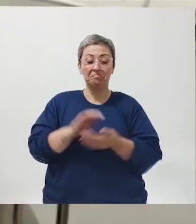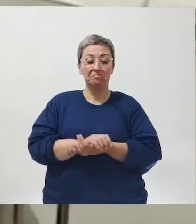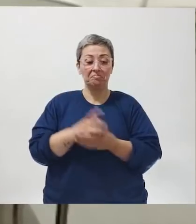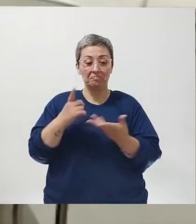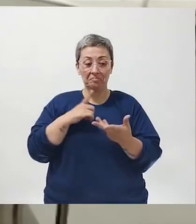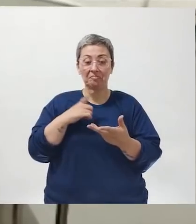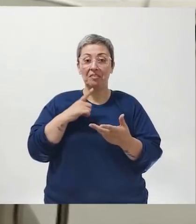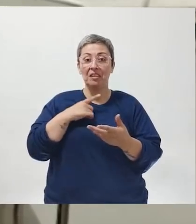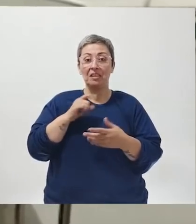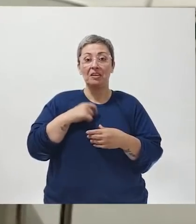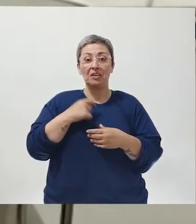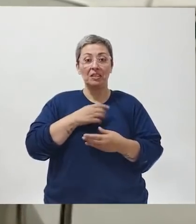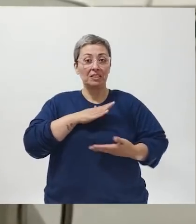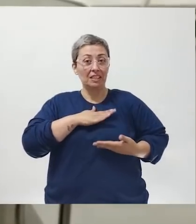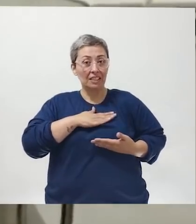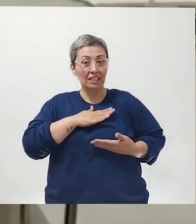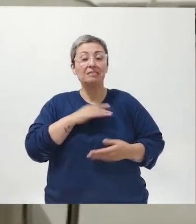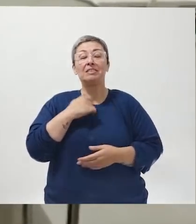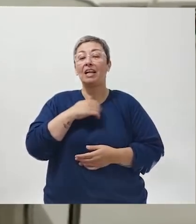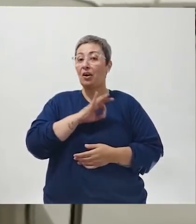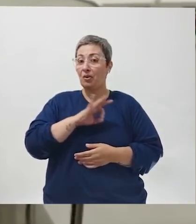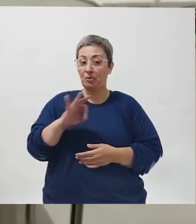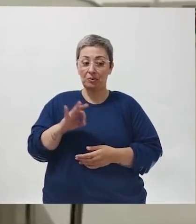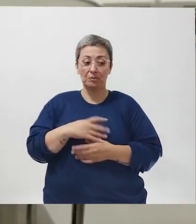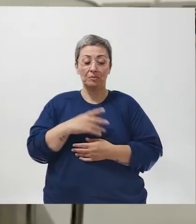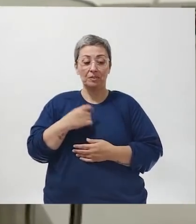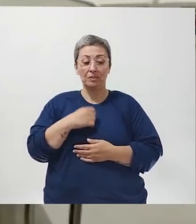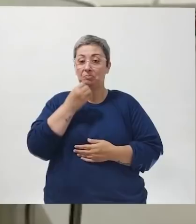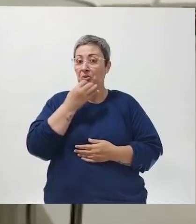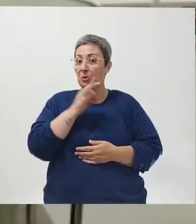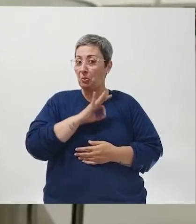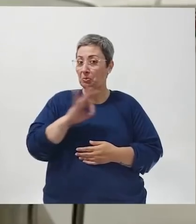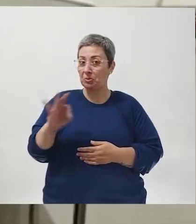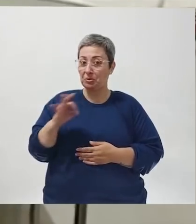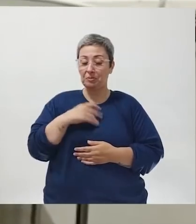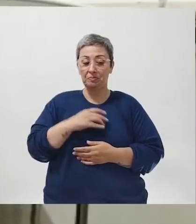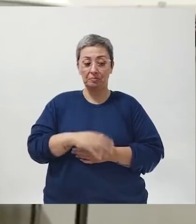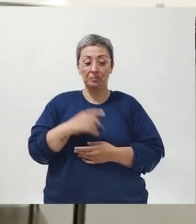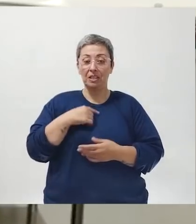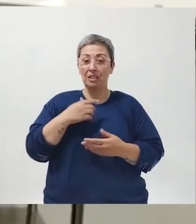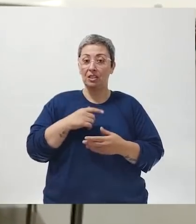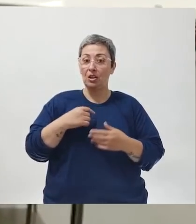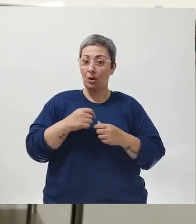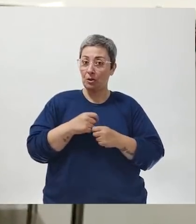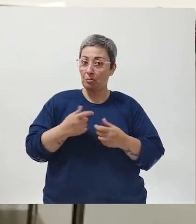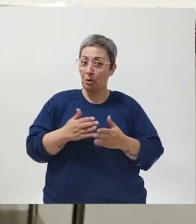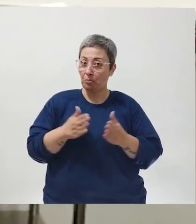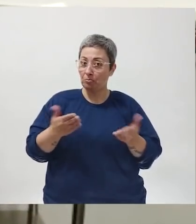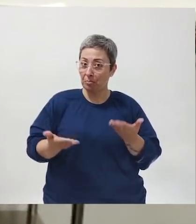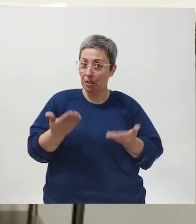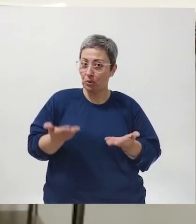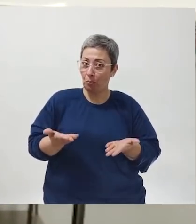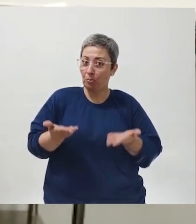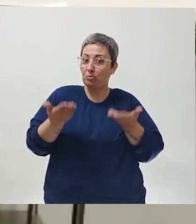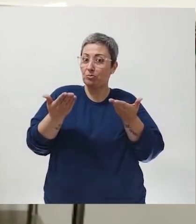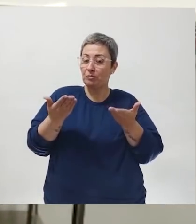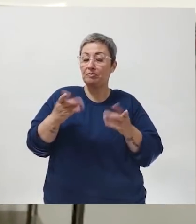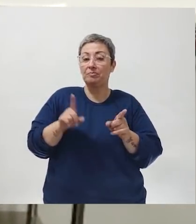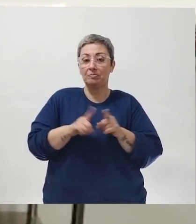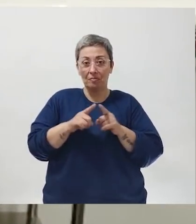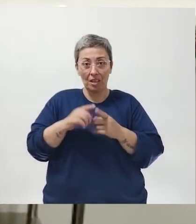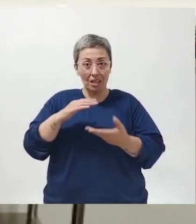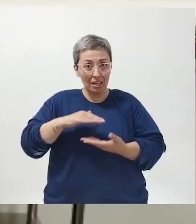tá super. Alice ganhou peso essa semana, cresceu. Agora